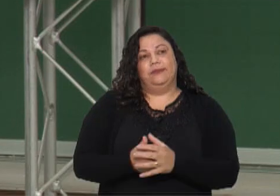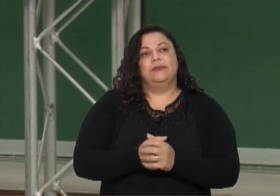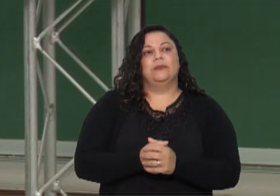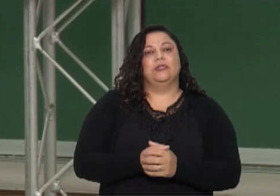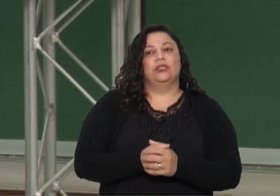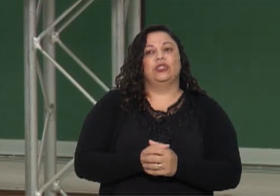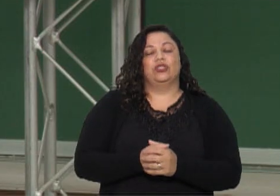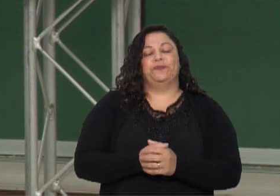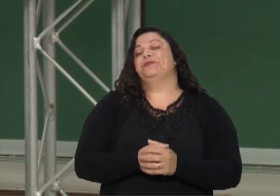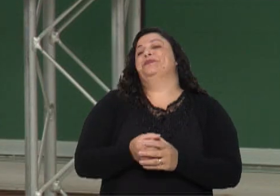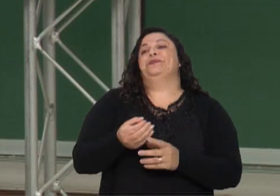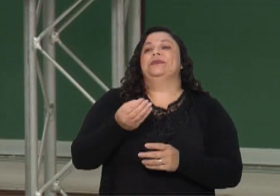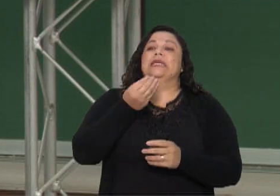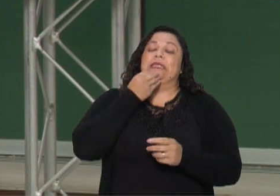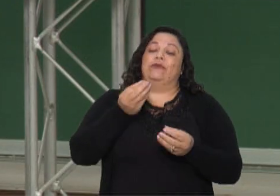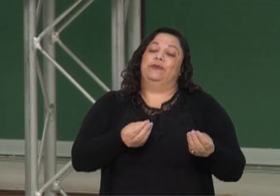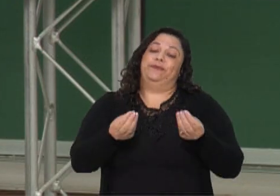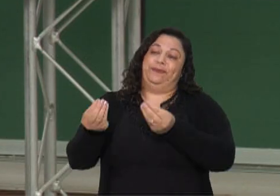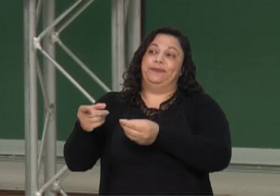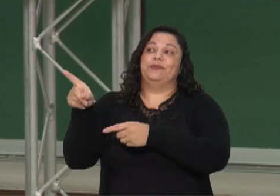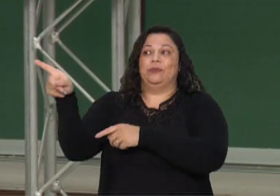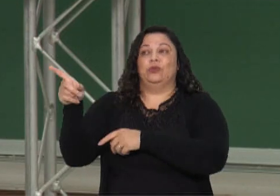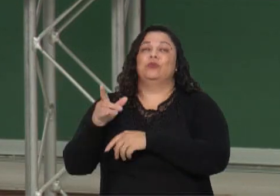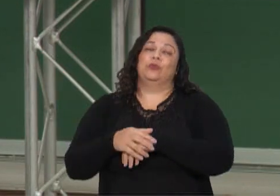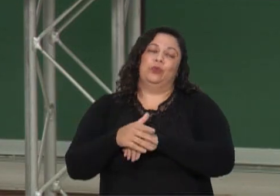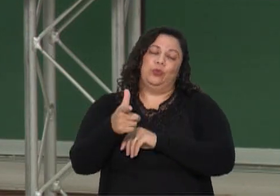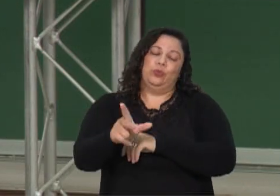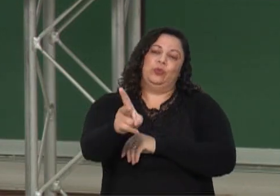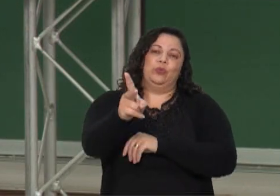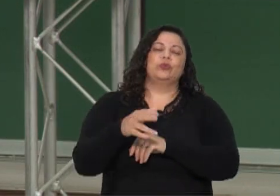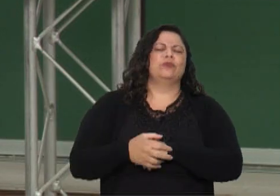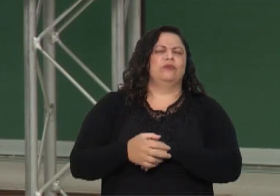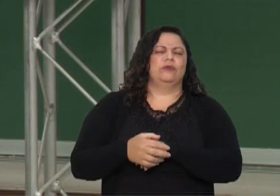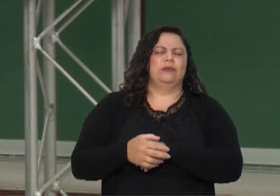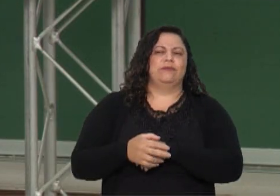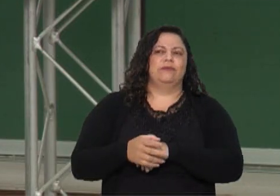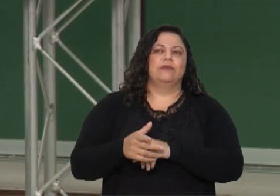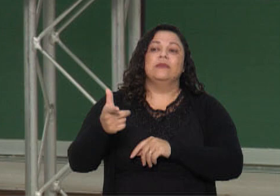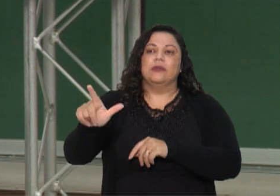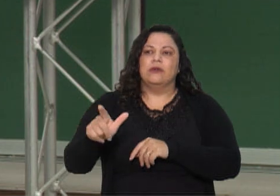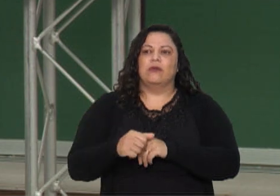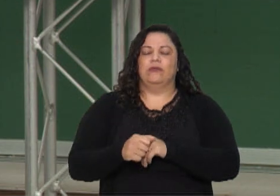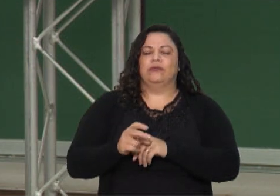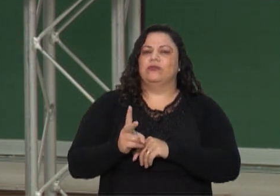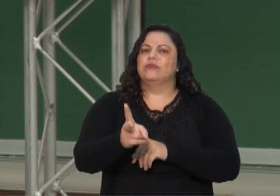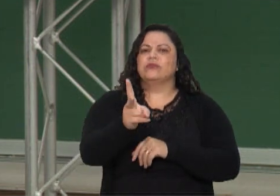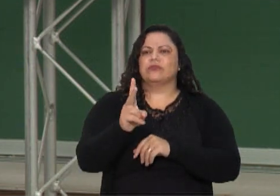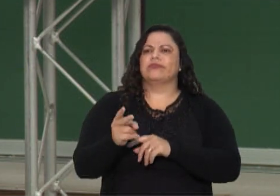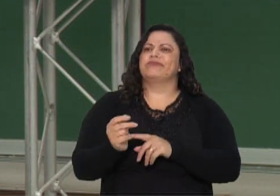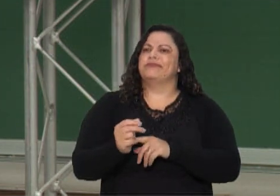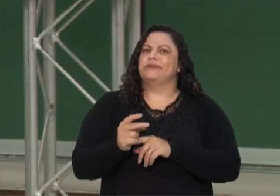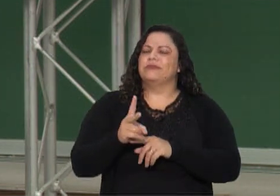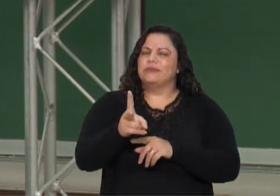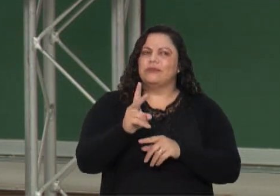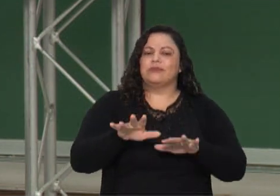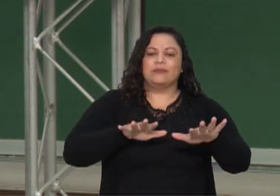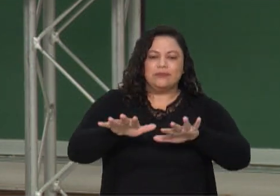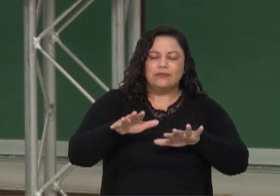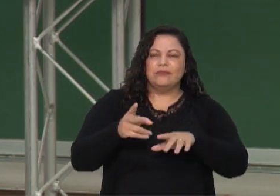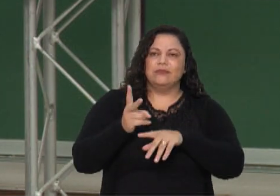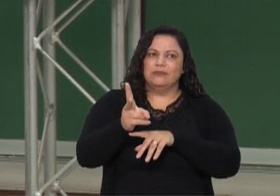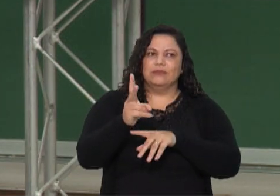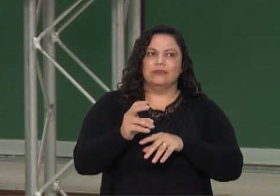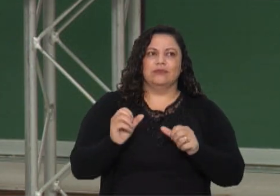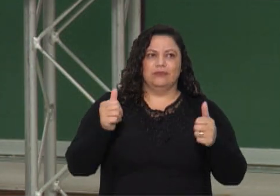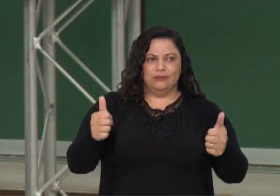aqui. Certo? Então, se você não mexer, você vai tirando até isso acontecer. Quando acontecer, que passa pro